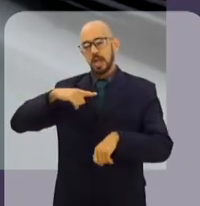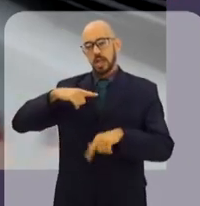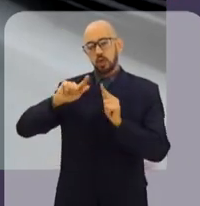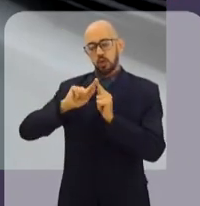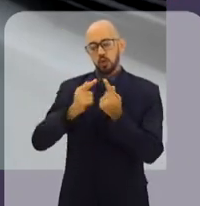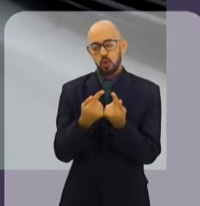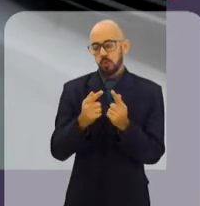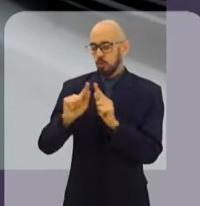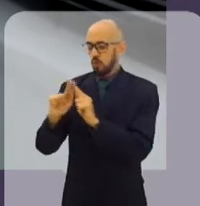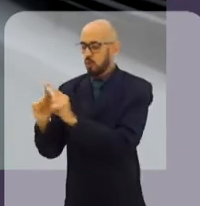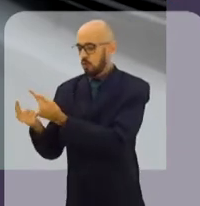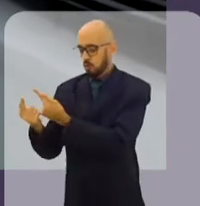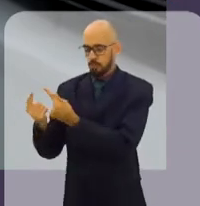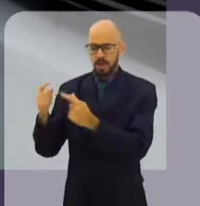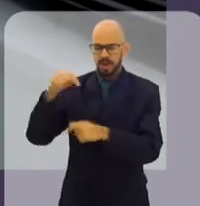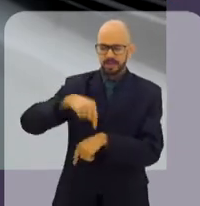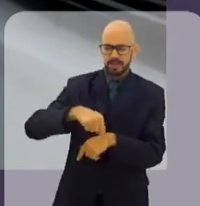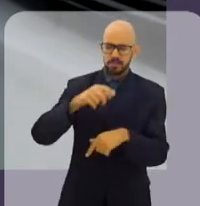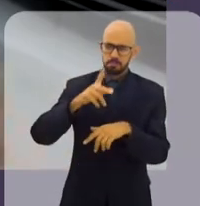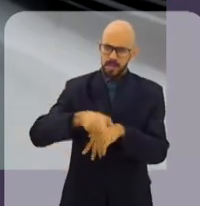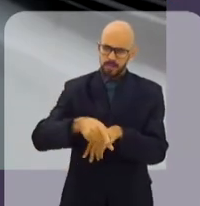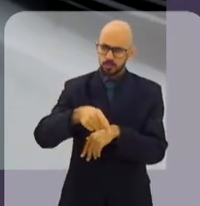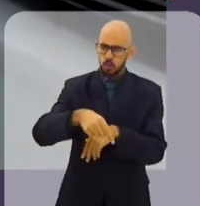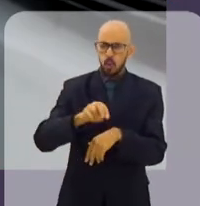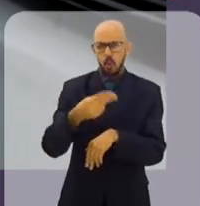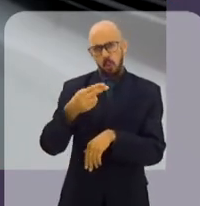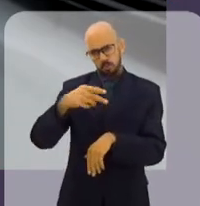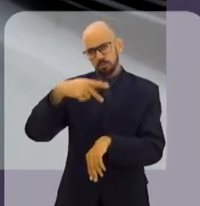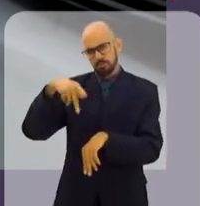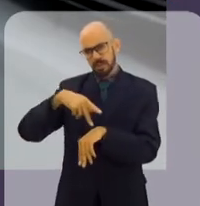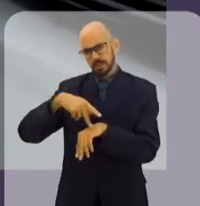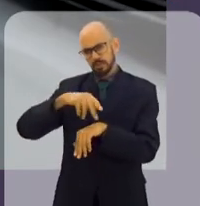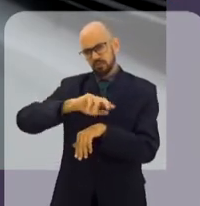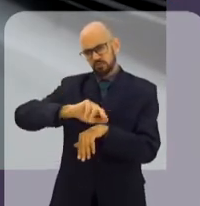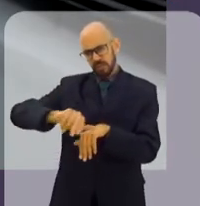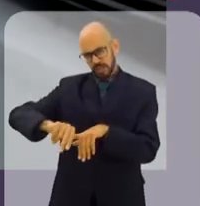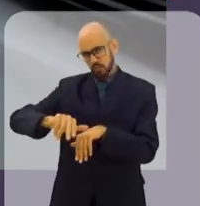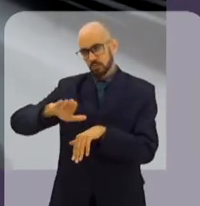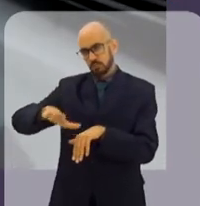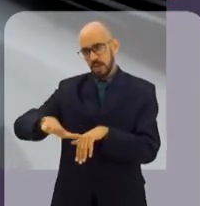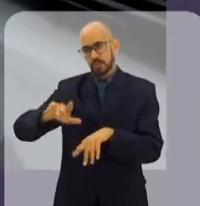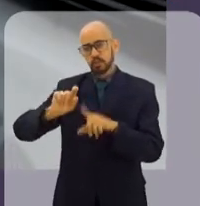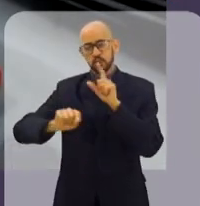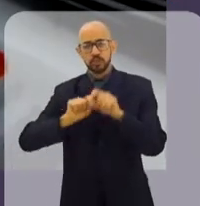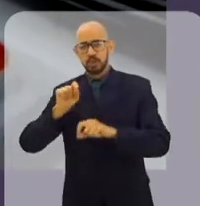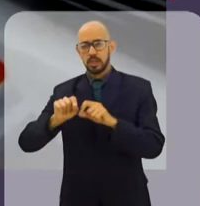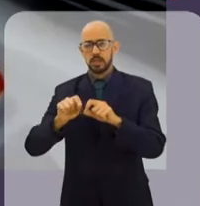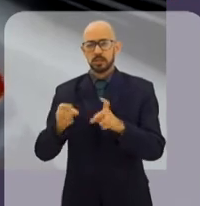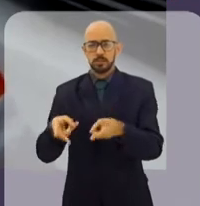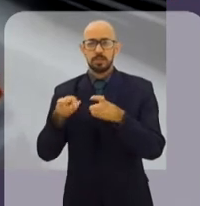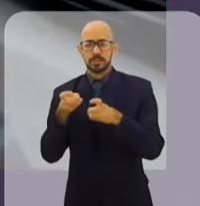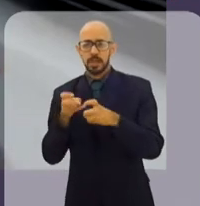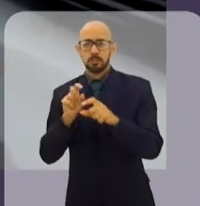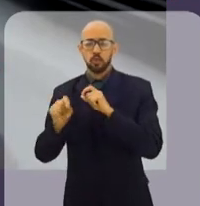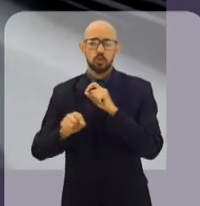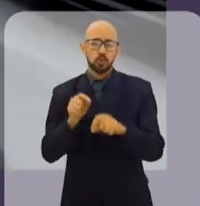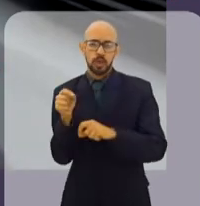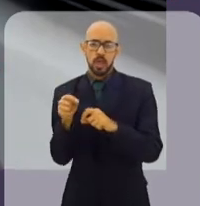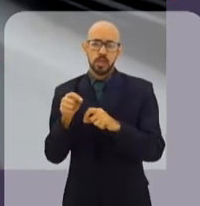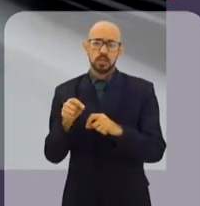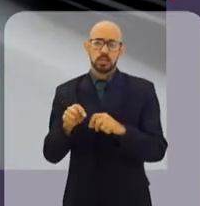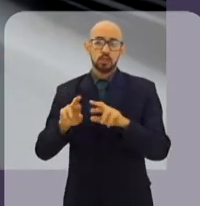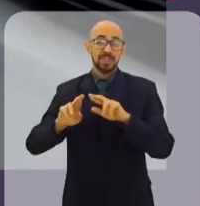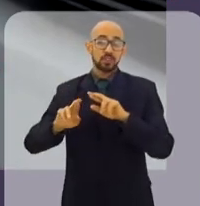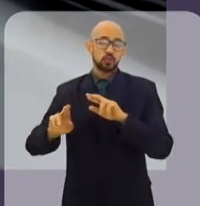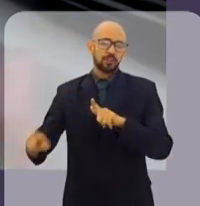de grupos indígenas aqui mesmo, em outros países, enfim. Mas a gente vê só como essa questão